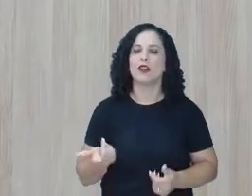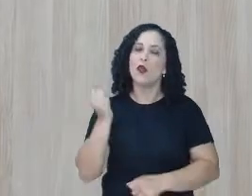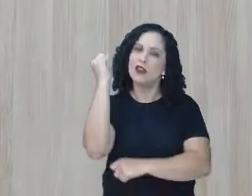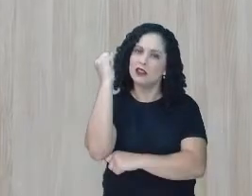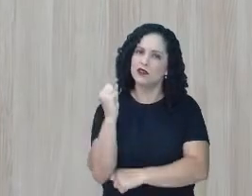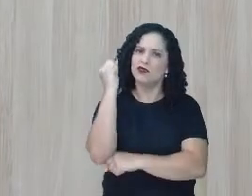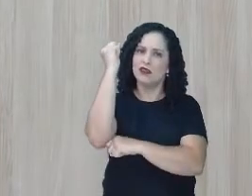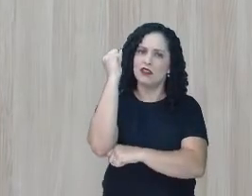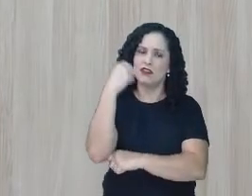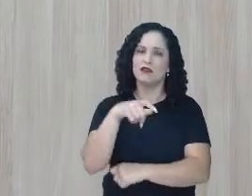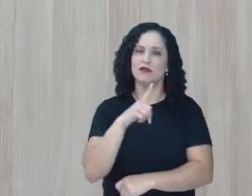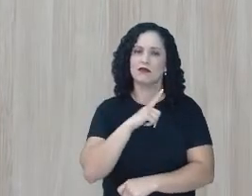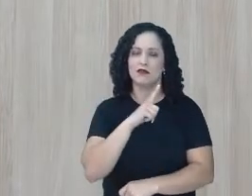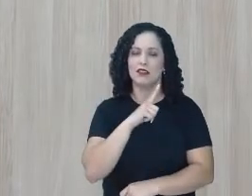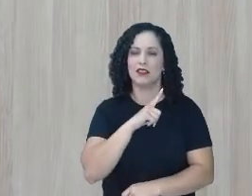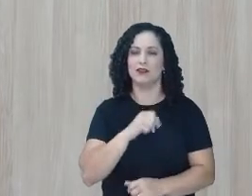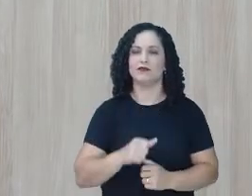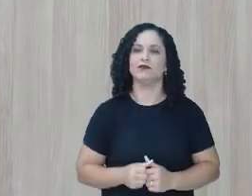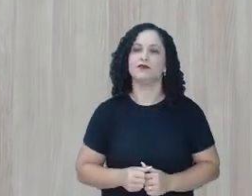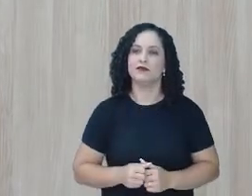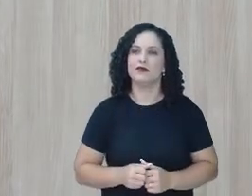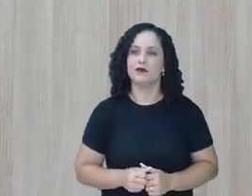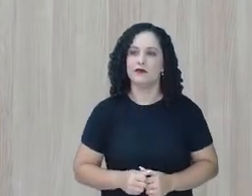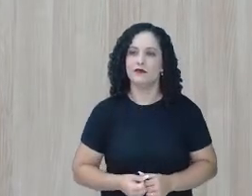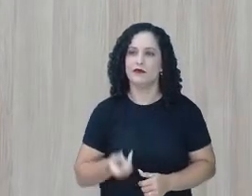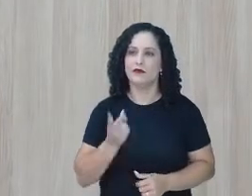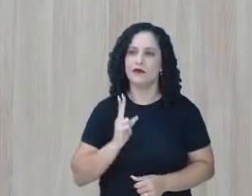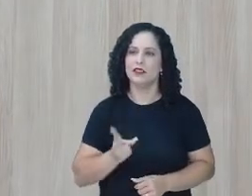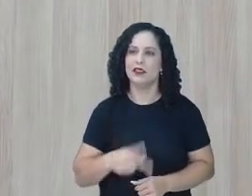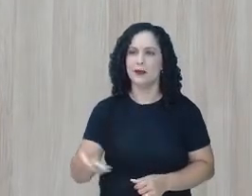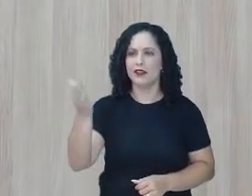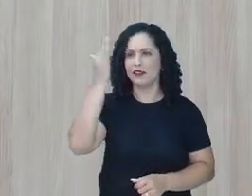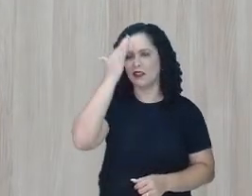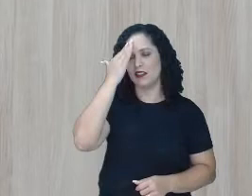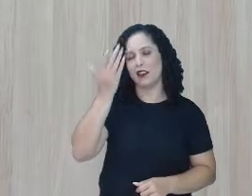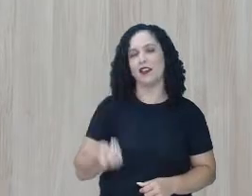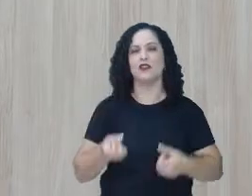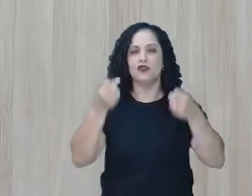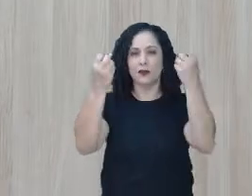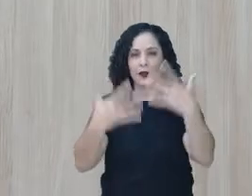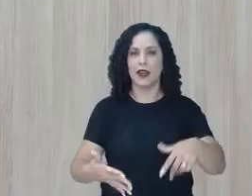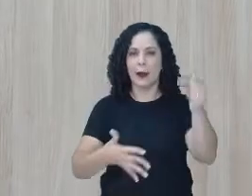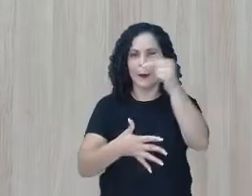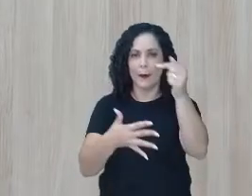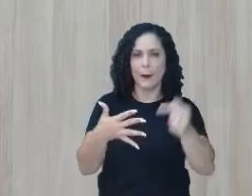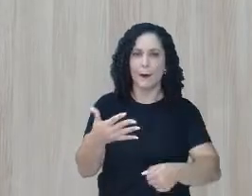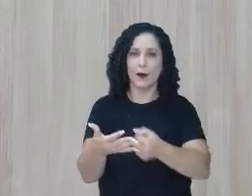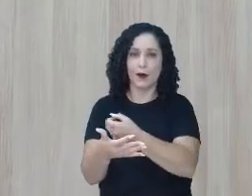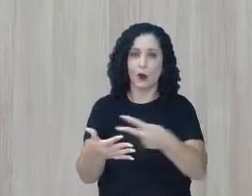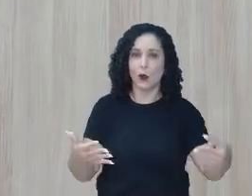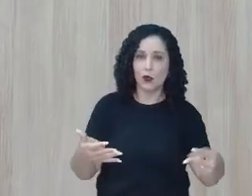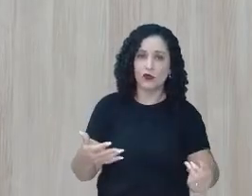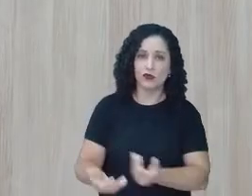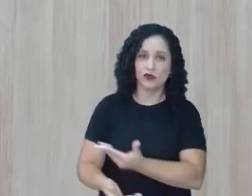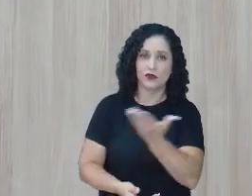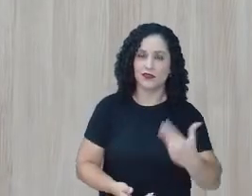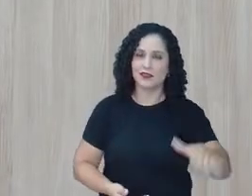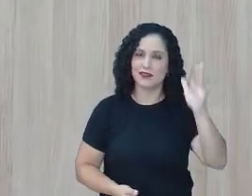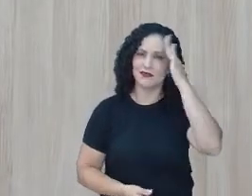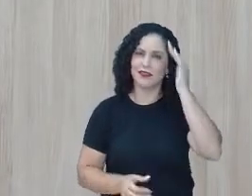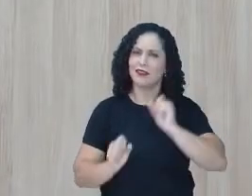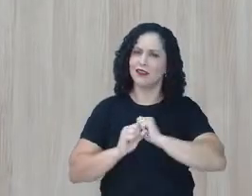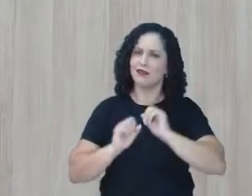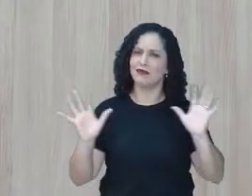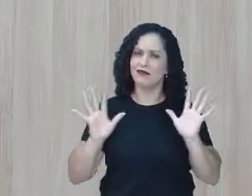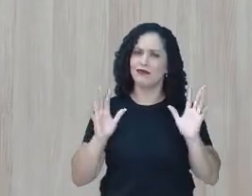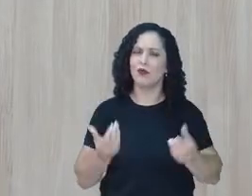instituição muito complexa para a gente poder entendê-la, mas eu estou desenhando aqui alguns cenários para vocês, para que vocês possam entender essa